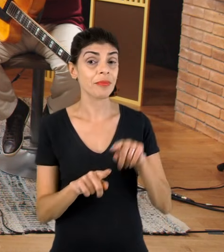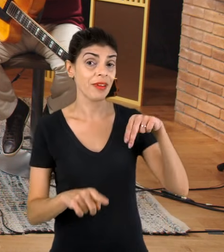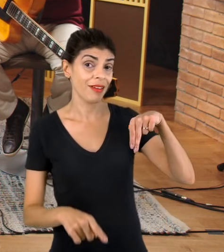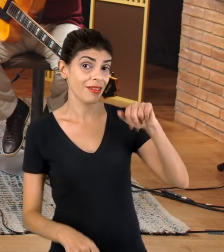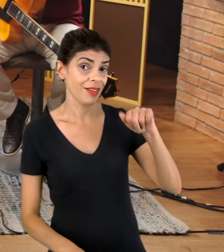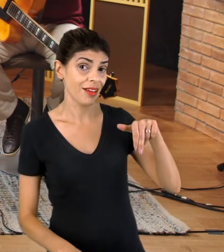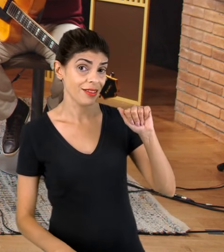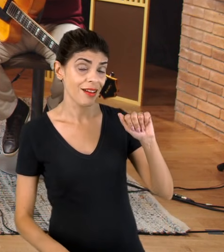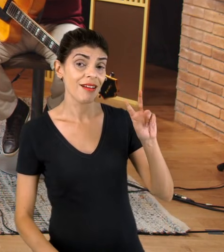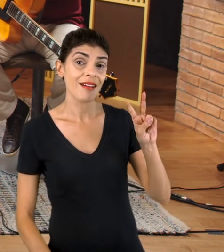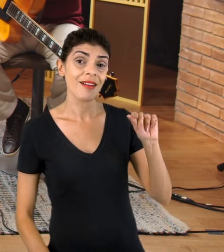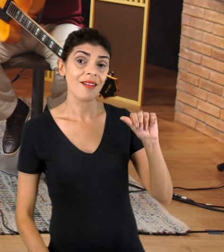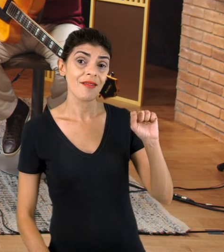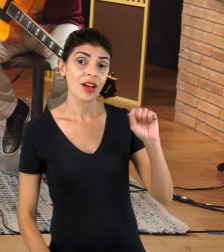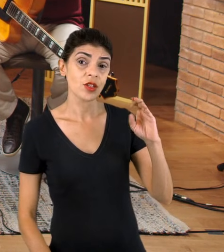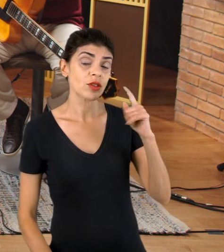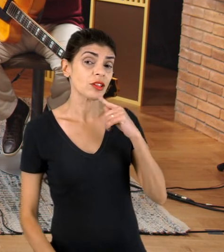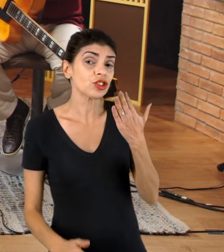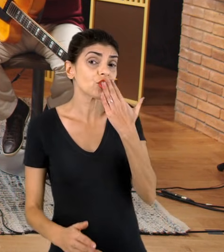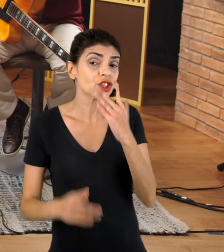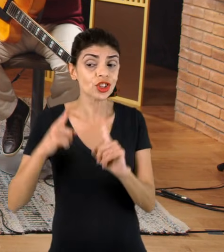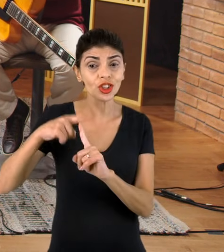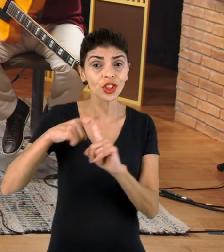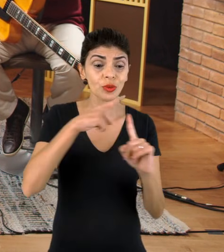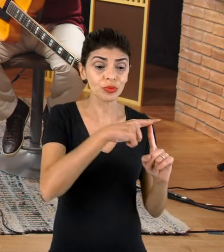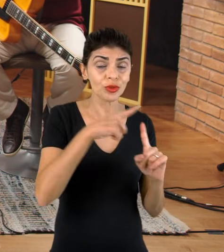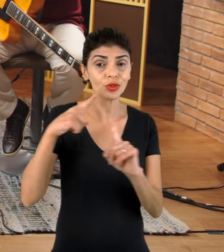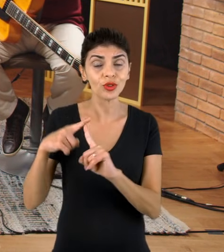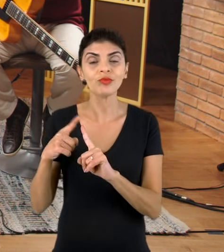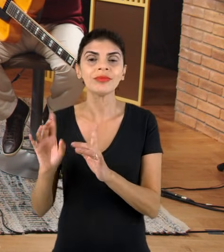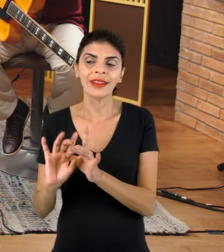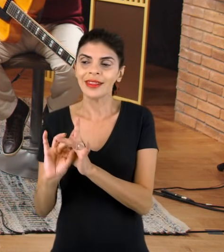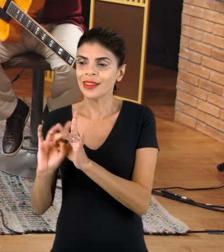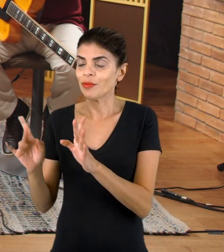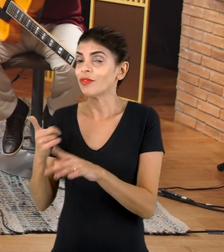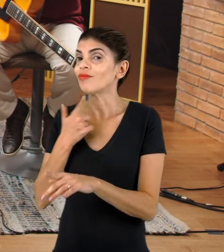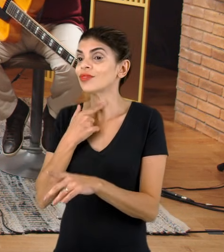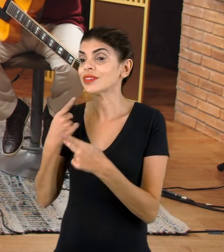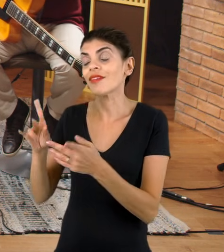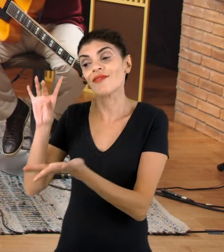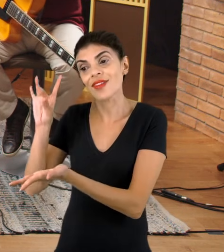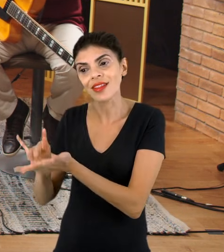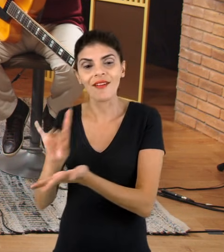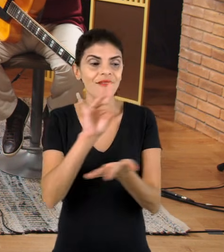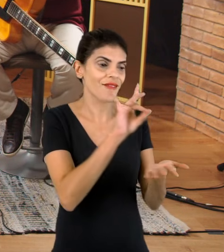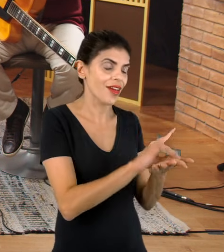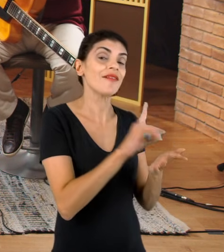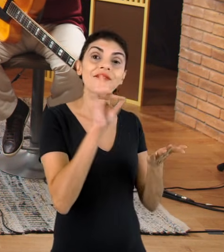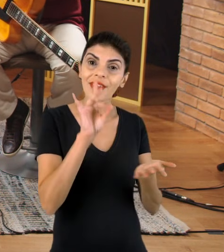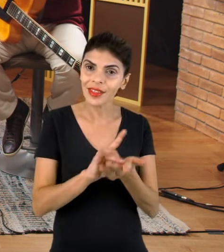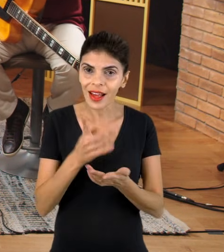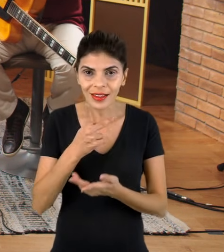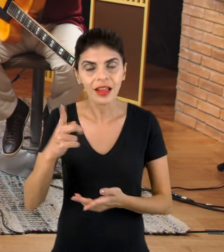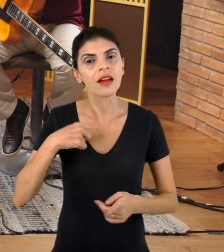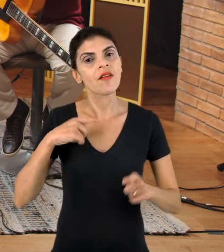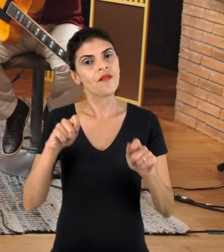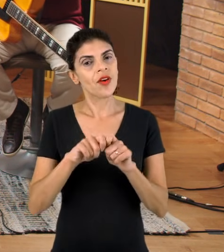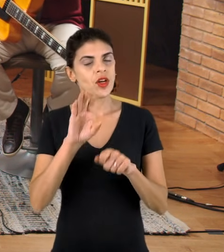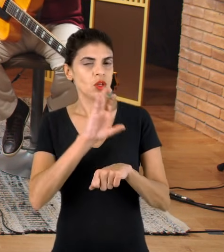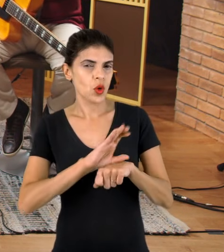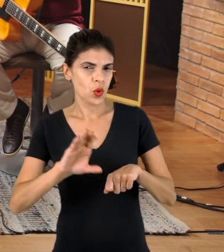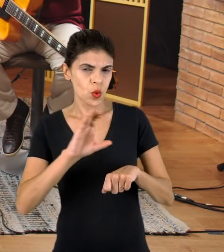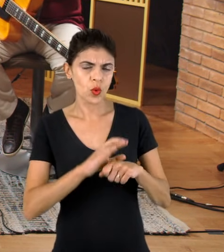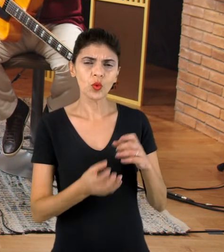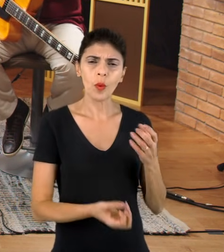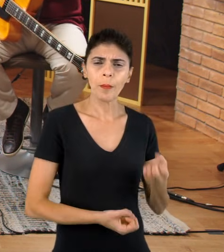se permitiram ser canal da música daquele tempo. Se permitiram fazer a verdade deles. A verdade deles. E era, quando eu faço curso de